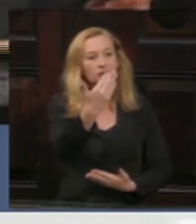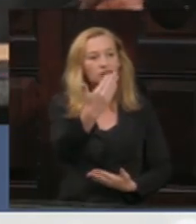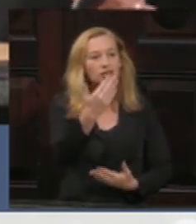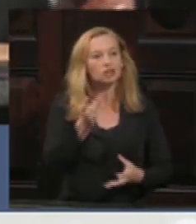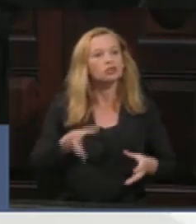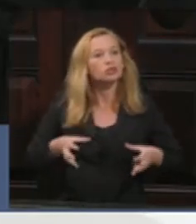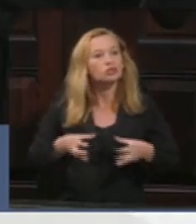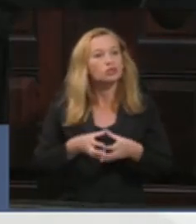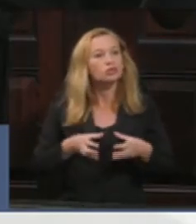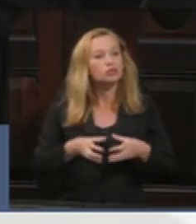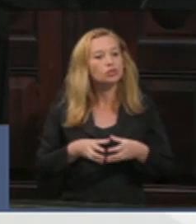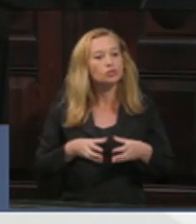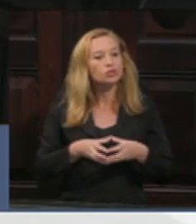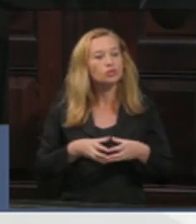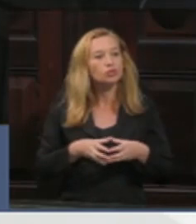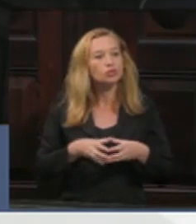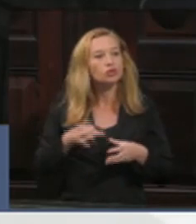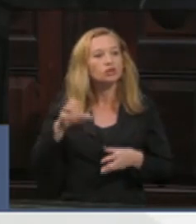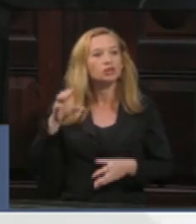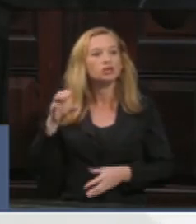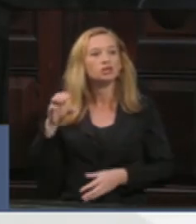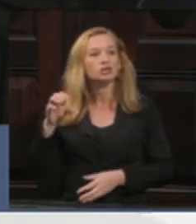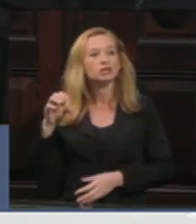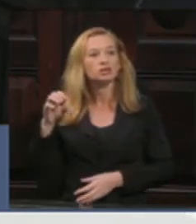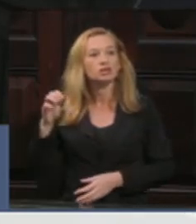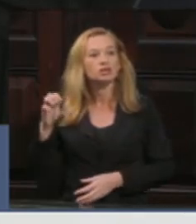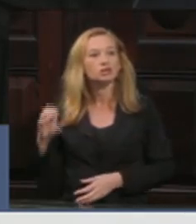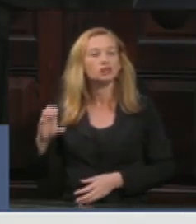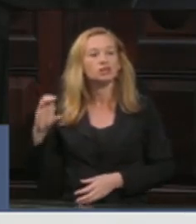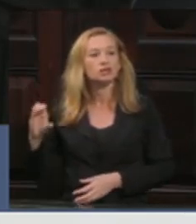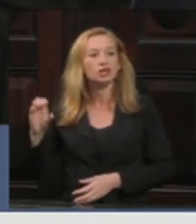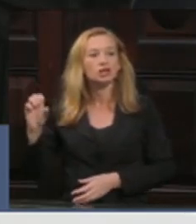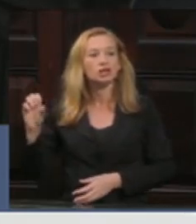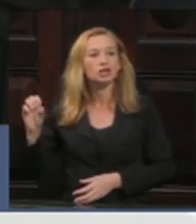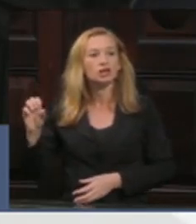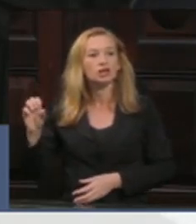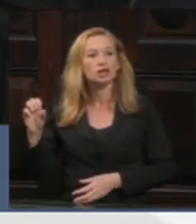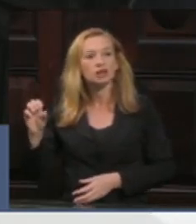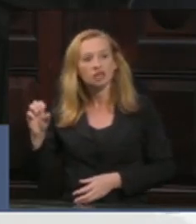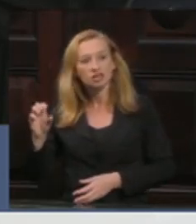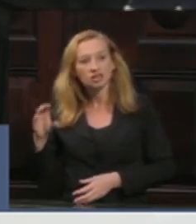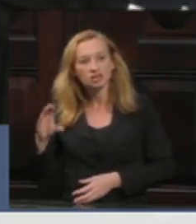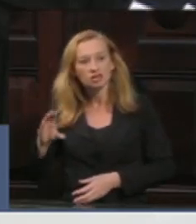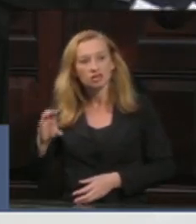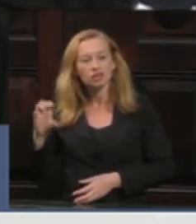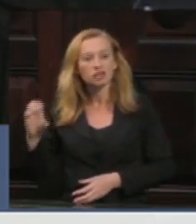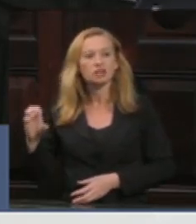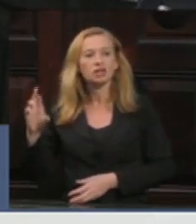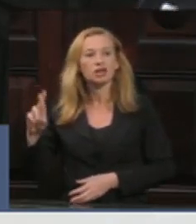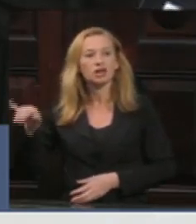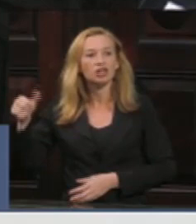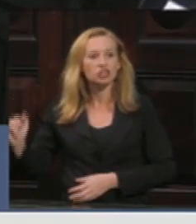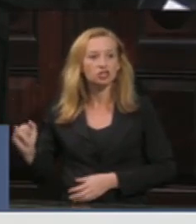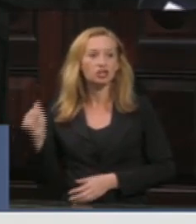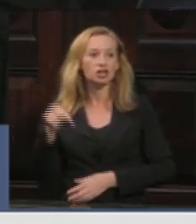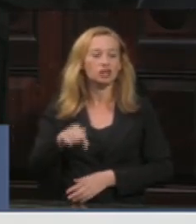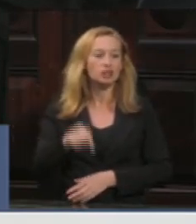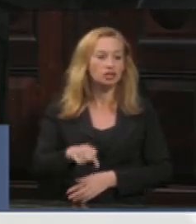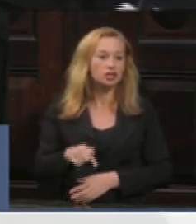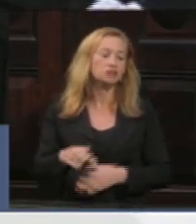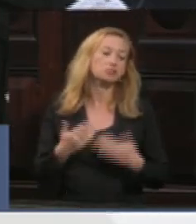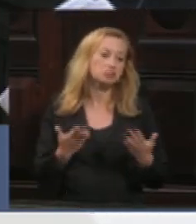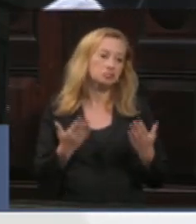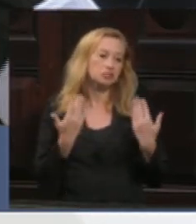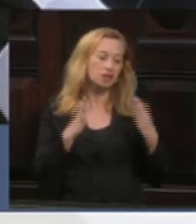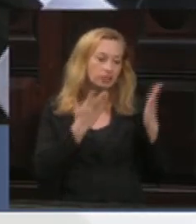comunidade acadêmica da Fundação CCERJ aqui. Muitos estiveram ontem conosco na audiência pública que fizemos da Comissão de Ciência e